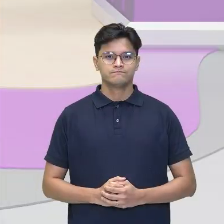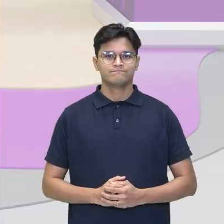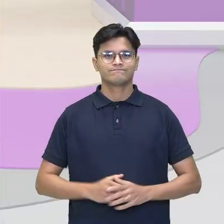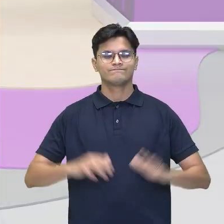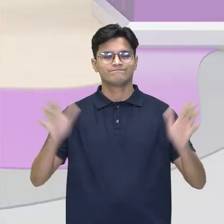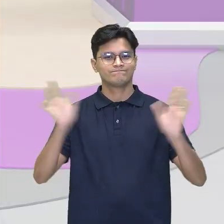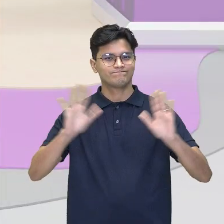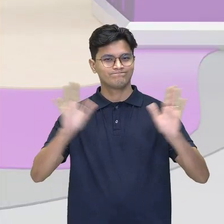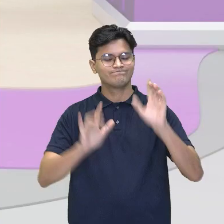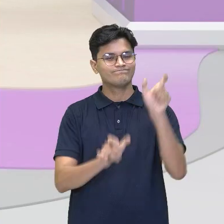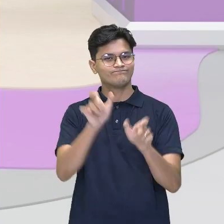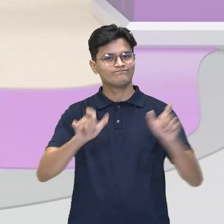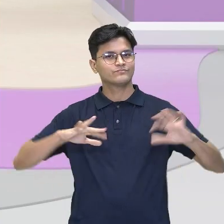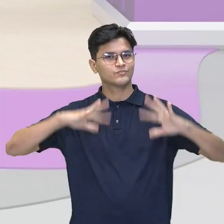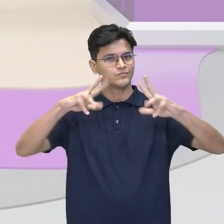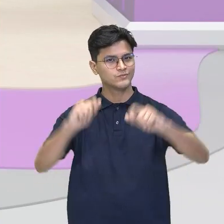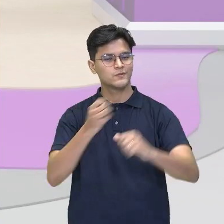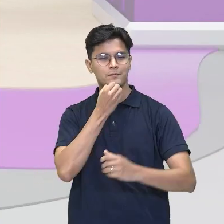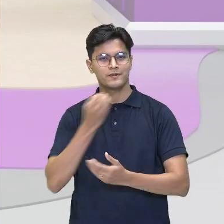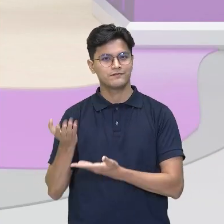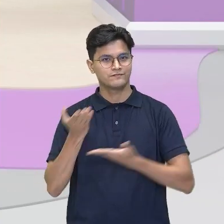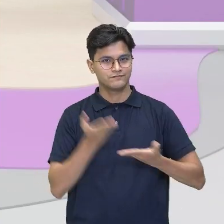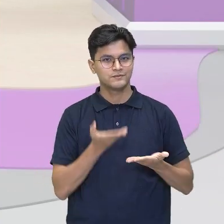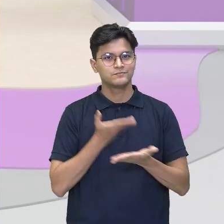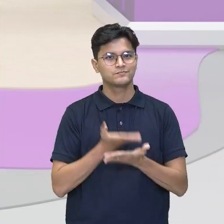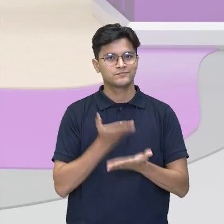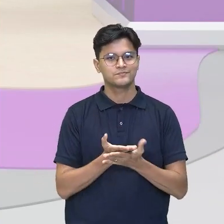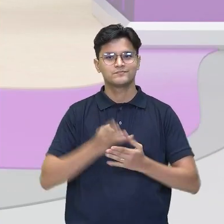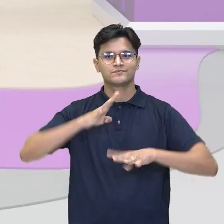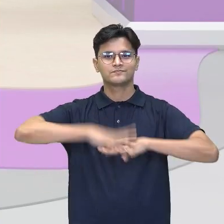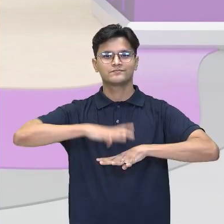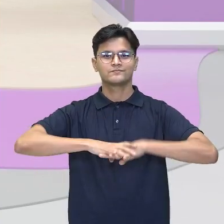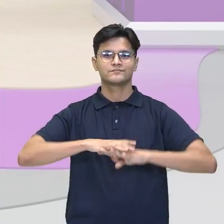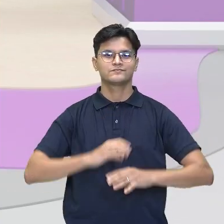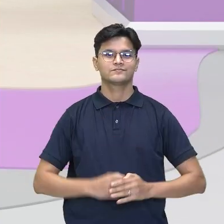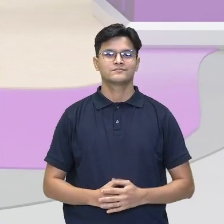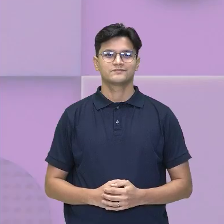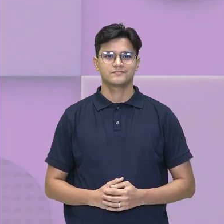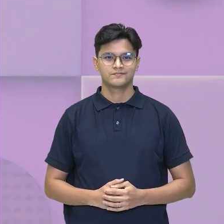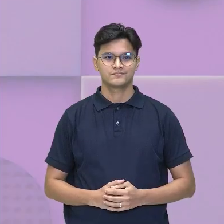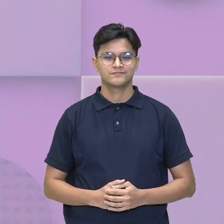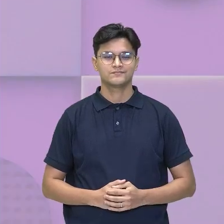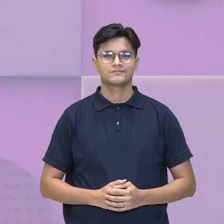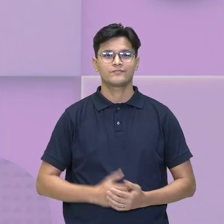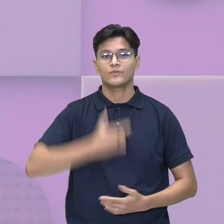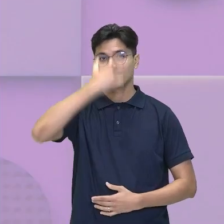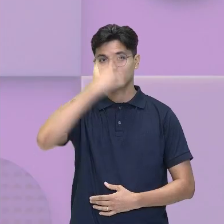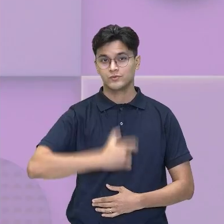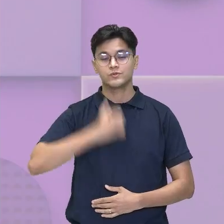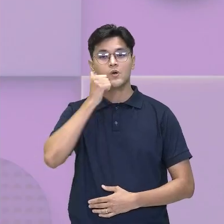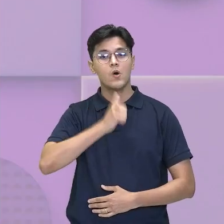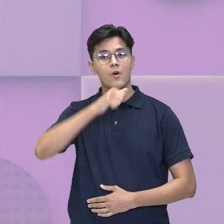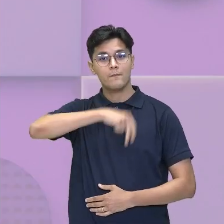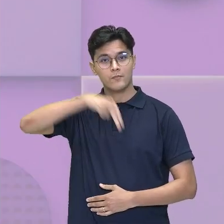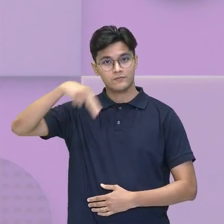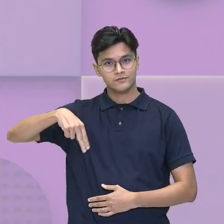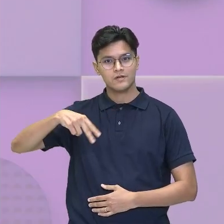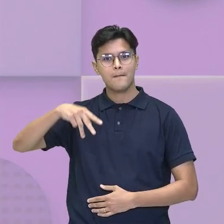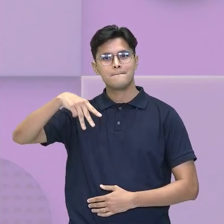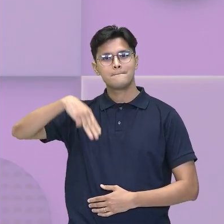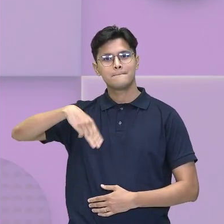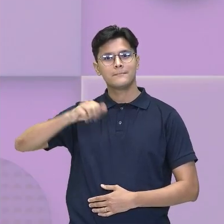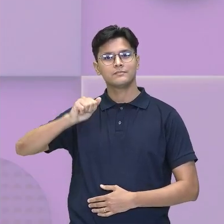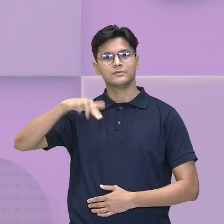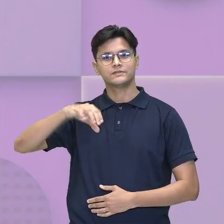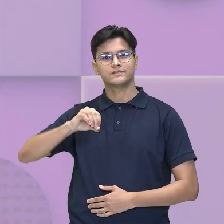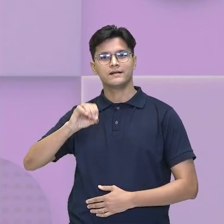Olá a todos, sejam bem-vindos à nossa aula de matemática. Eu sou a professora Manuela Franco e agora a gente